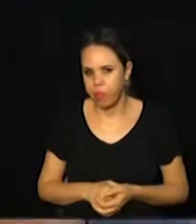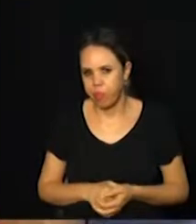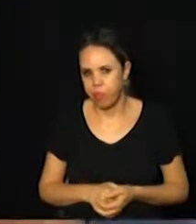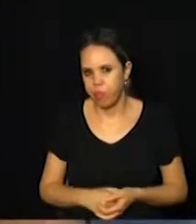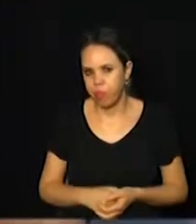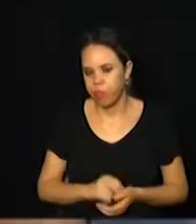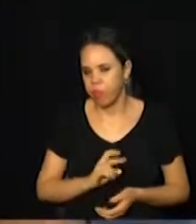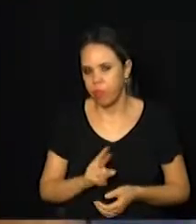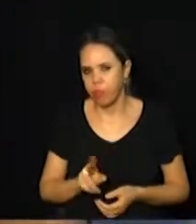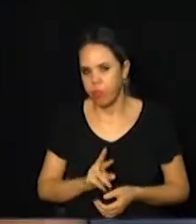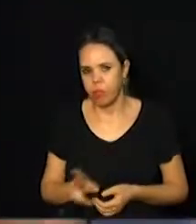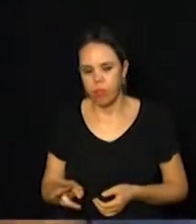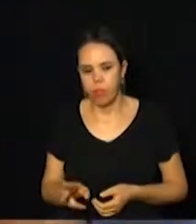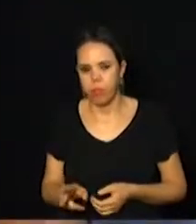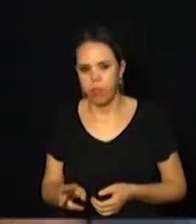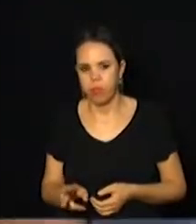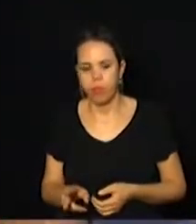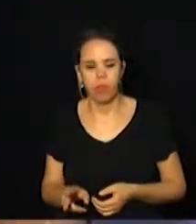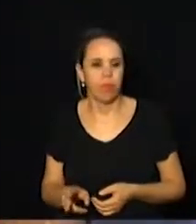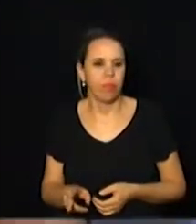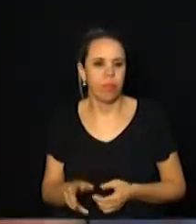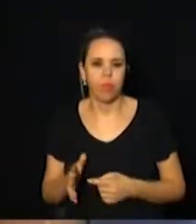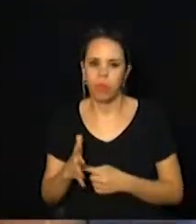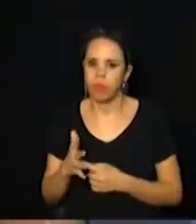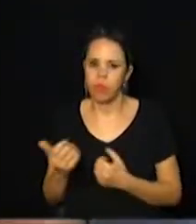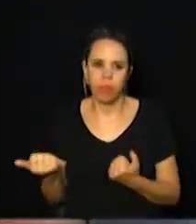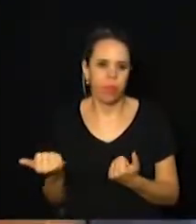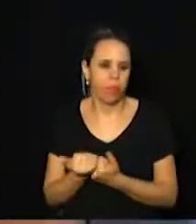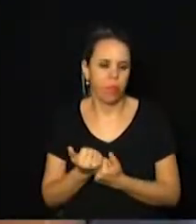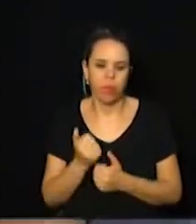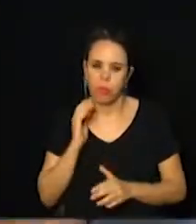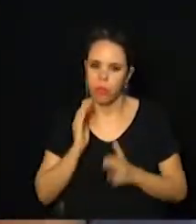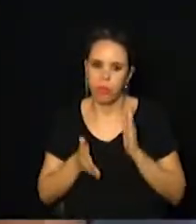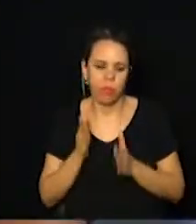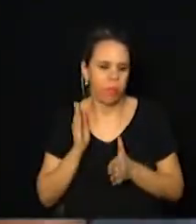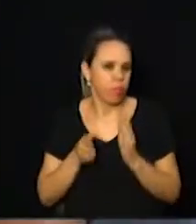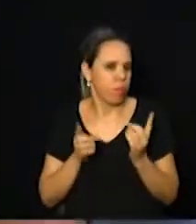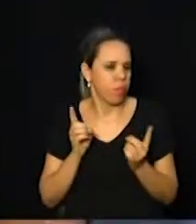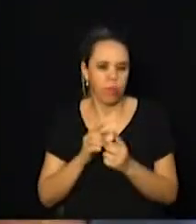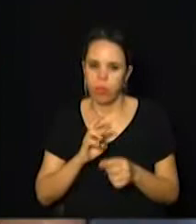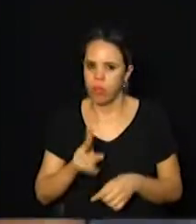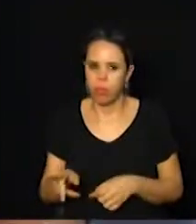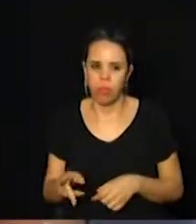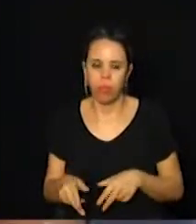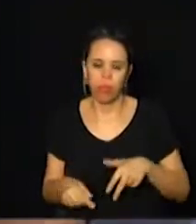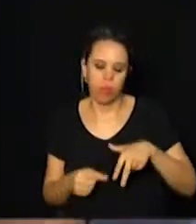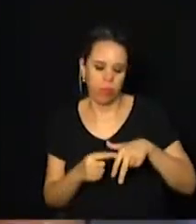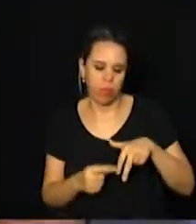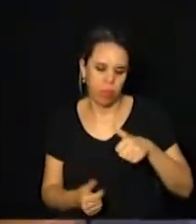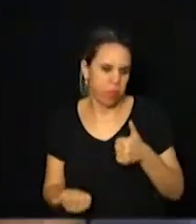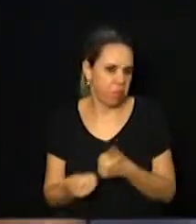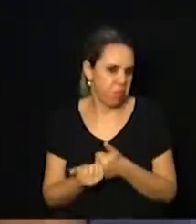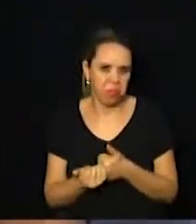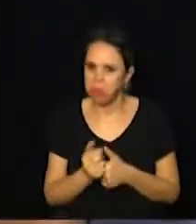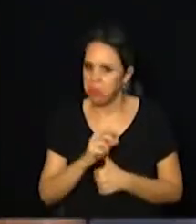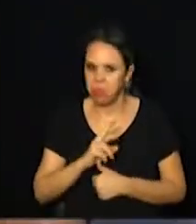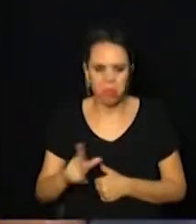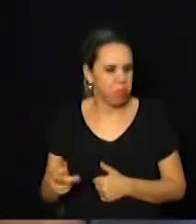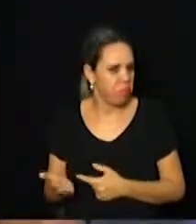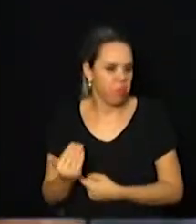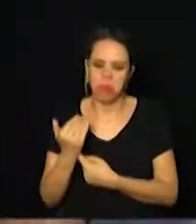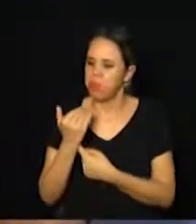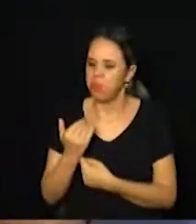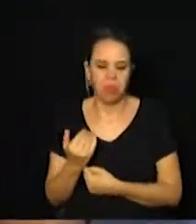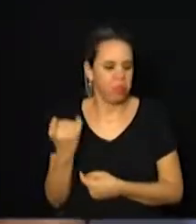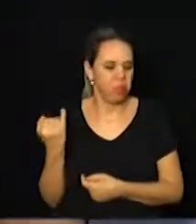e não é o mais Capaz não é um robô que está ali para te ver não é uma perna mecânica não é uma tecnologia